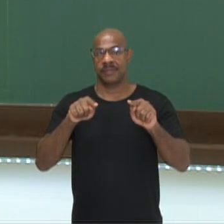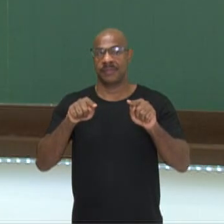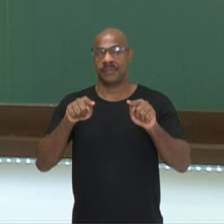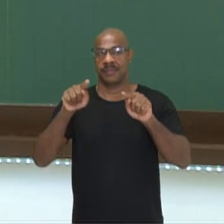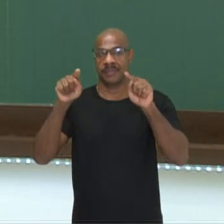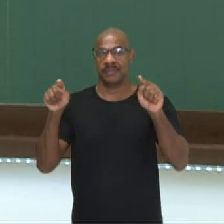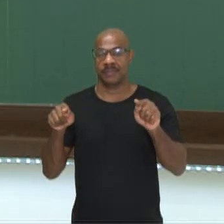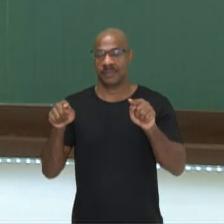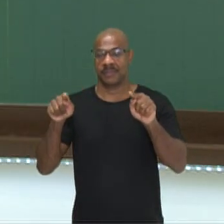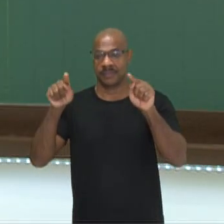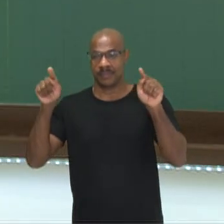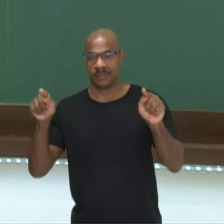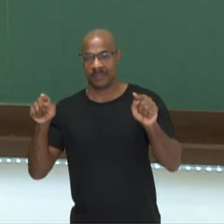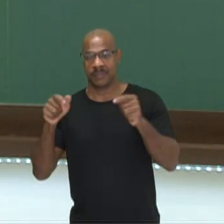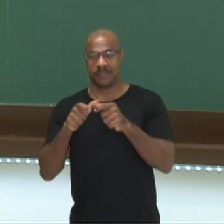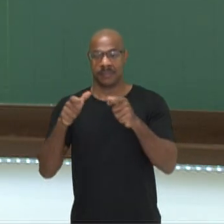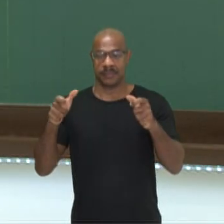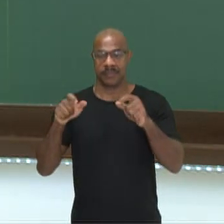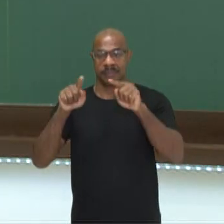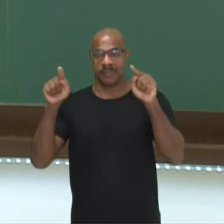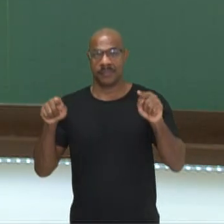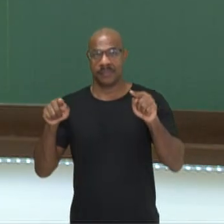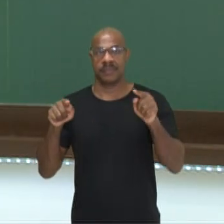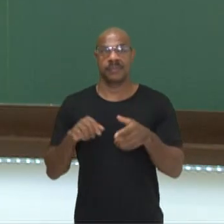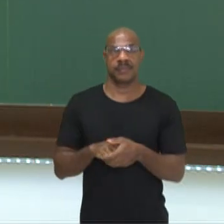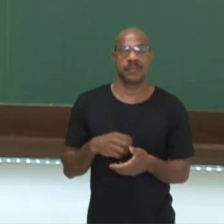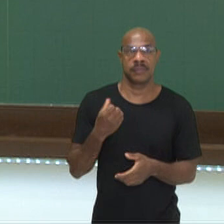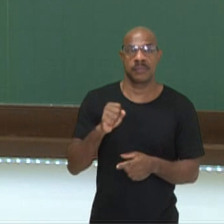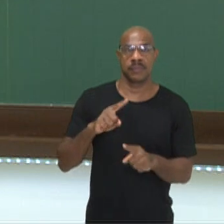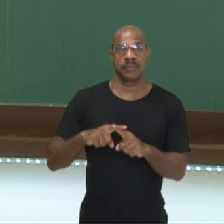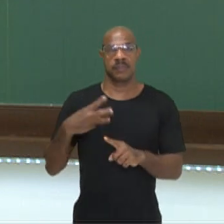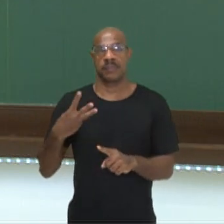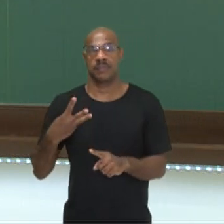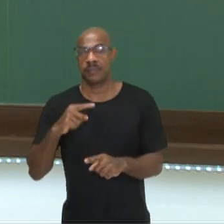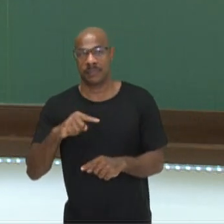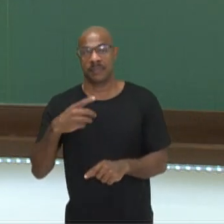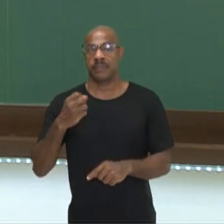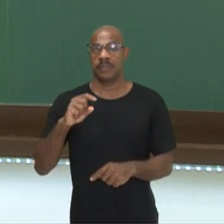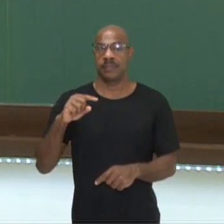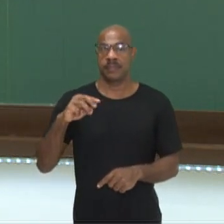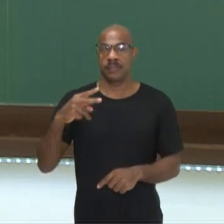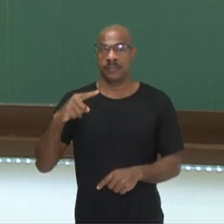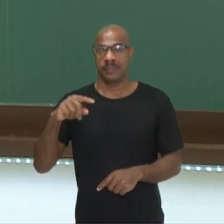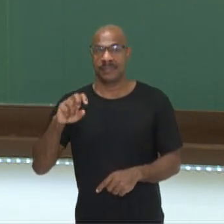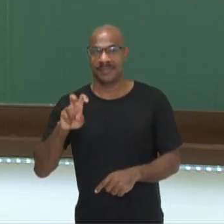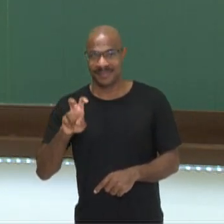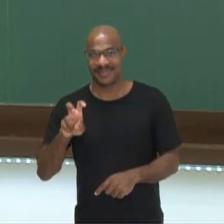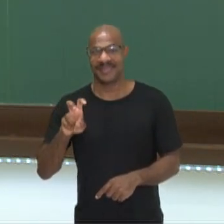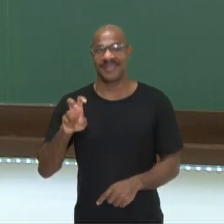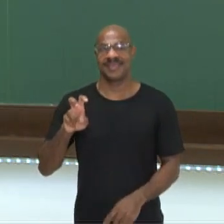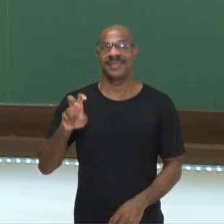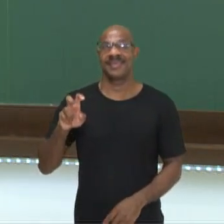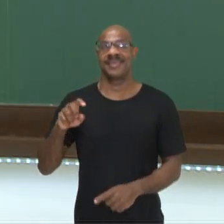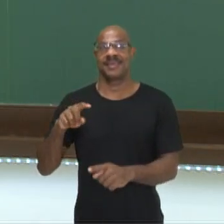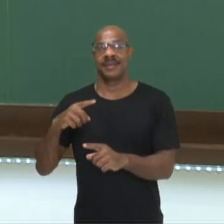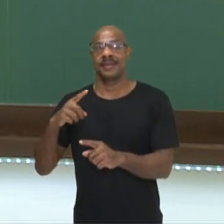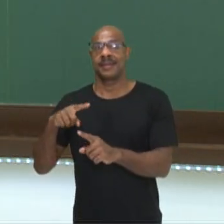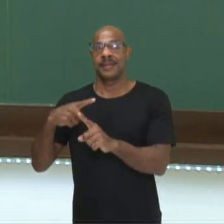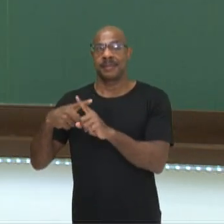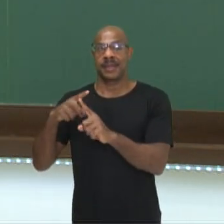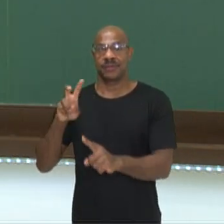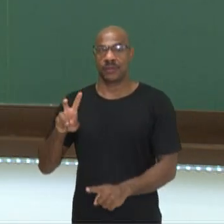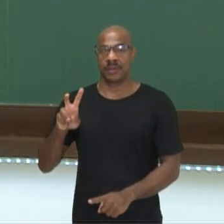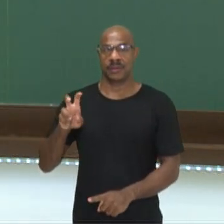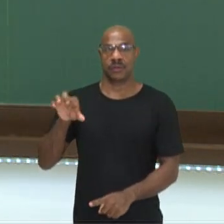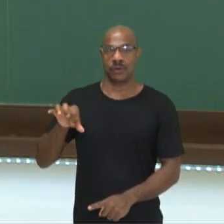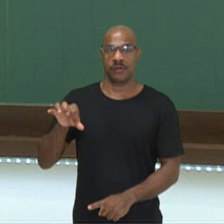3 mais 4 menos 1. Então, o que eu vou ter? 8 mais 3, 8 menos 3, 5. 5 mais 4, 9. 9